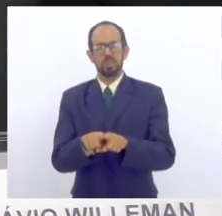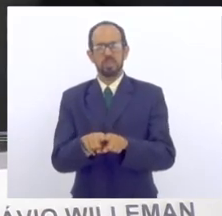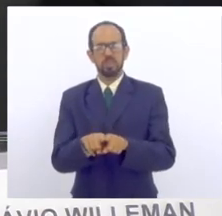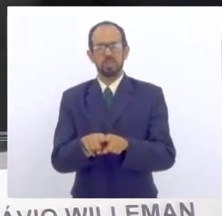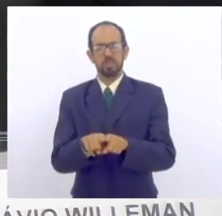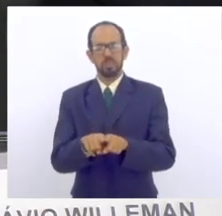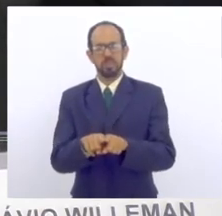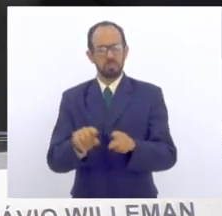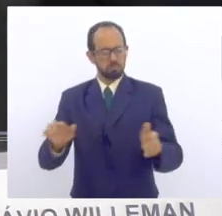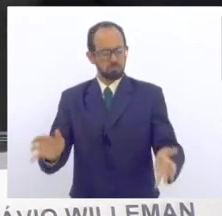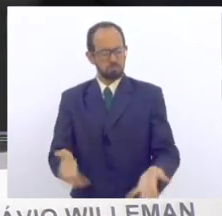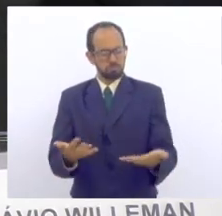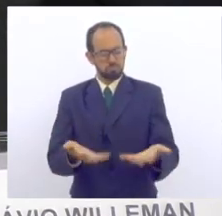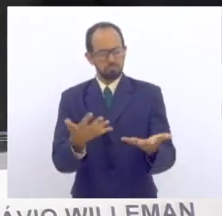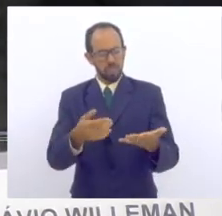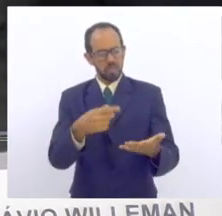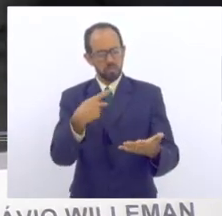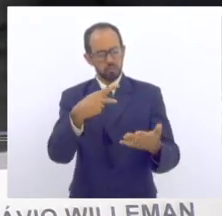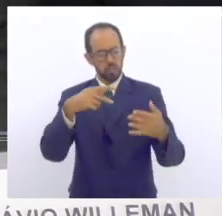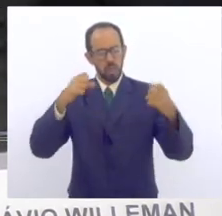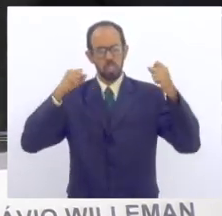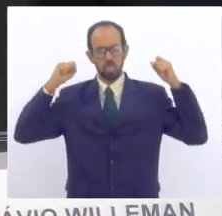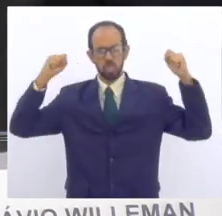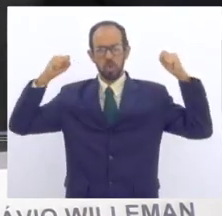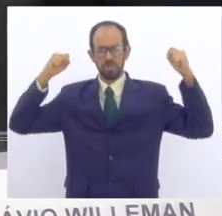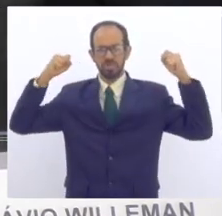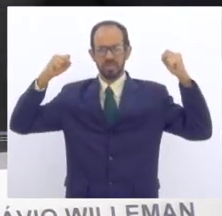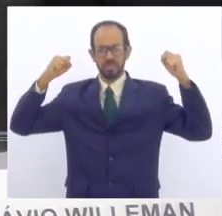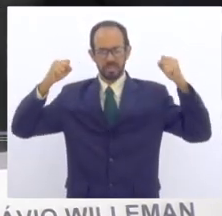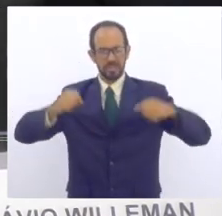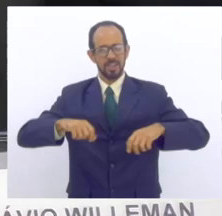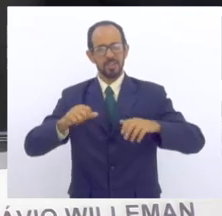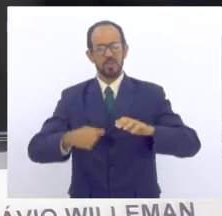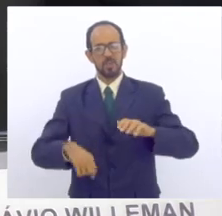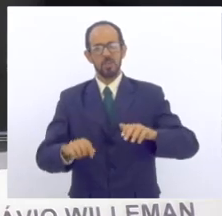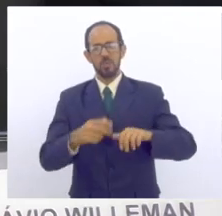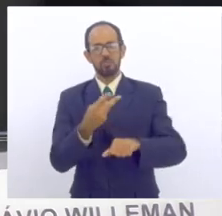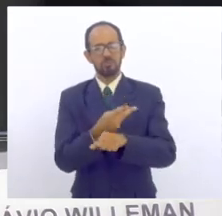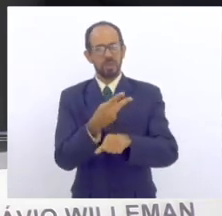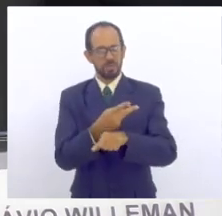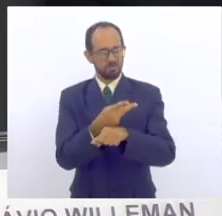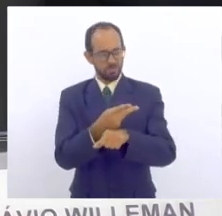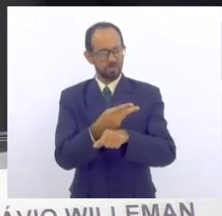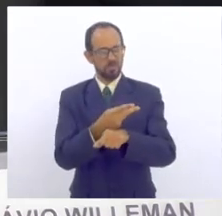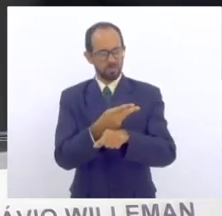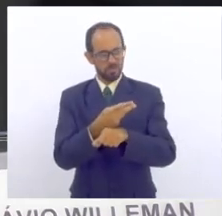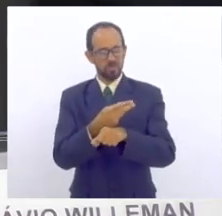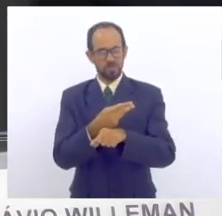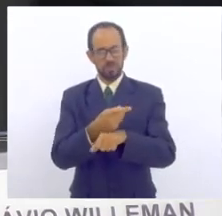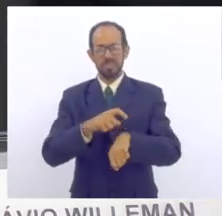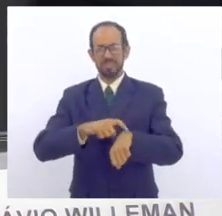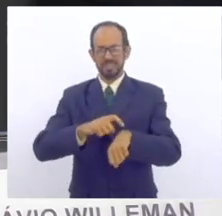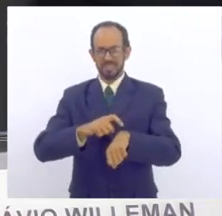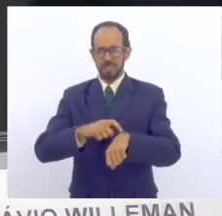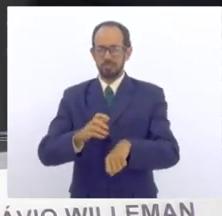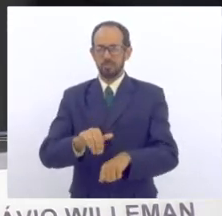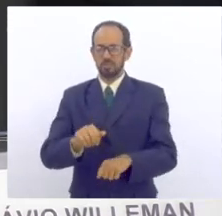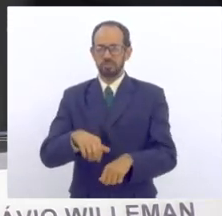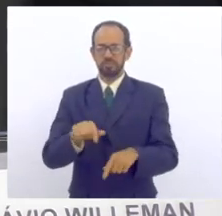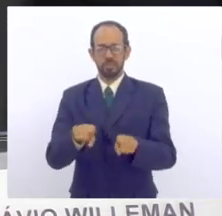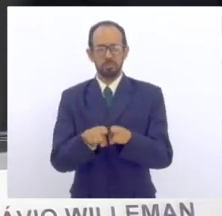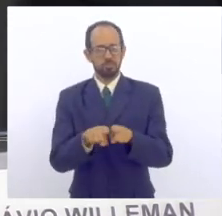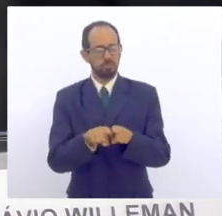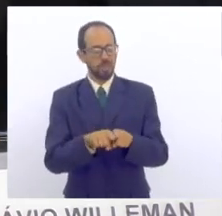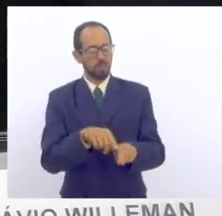glorificando a sua torcida com tantos títulos nos últimos tempos cumprimentar o presidente Rubem Lopes que há tanto tempo